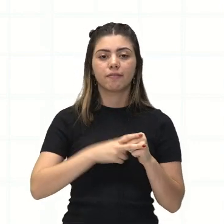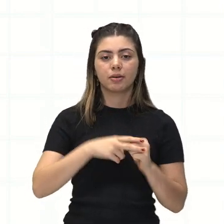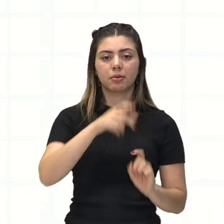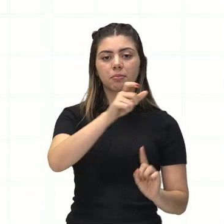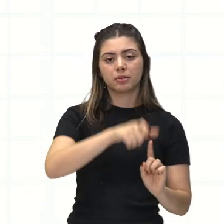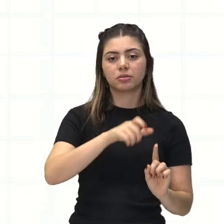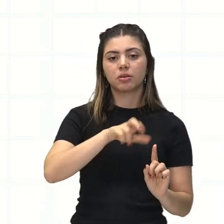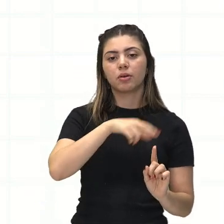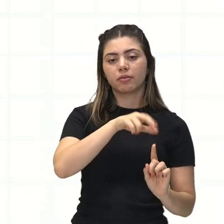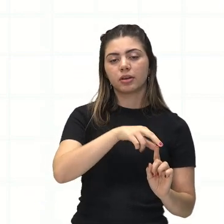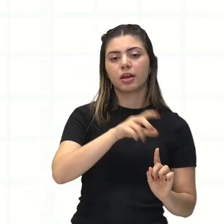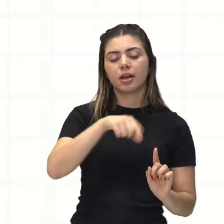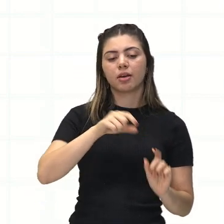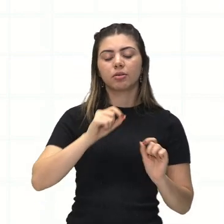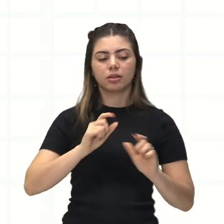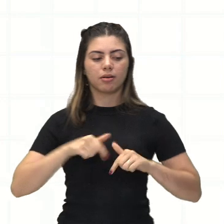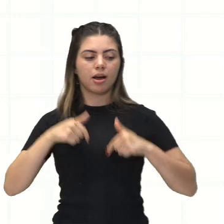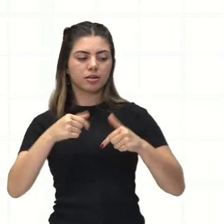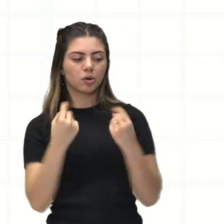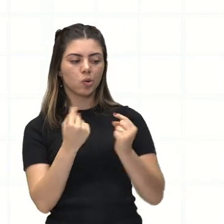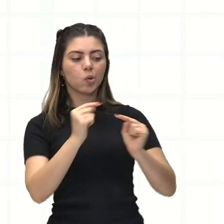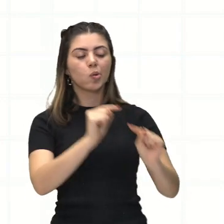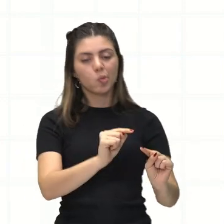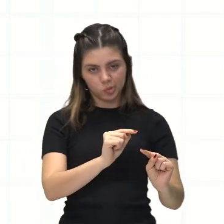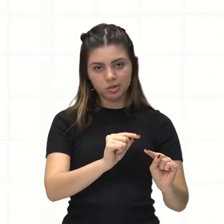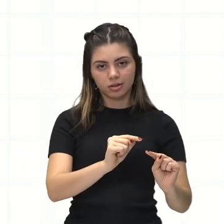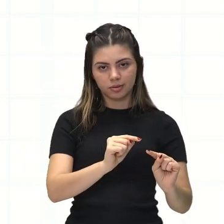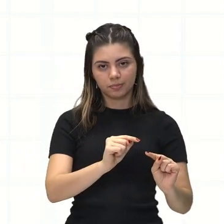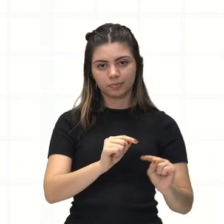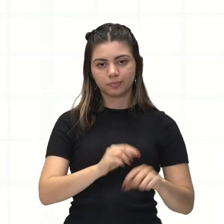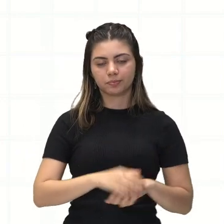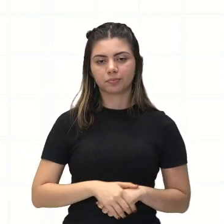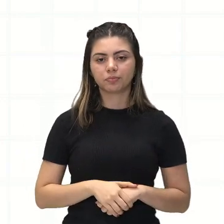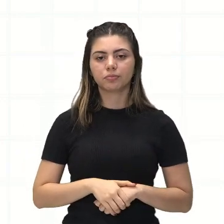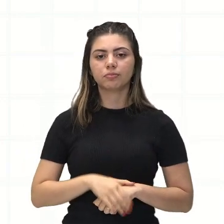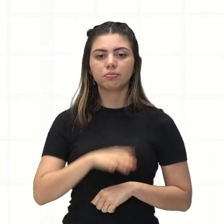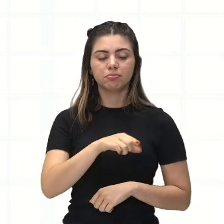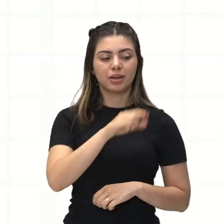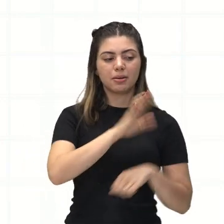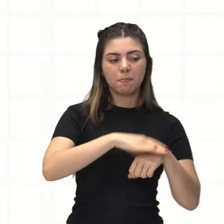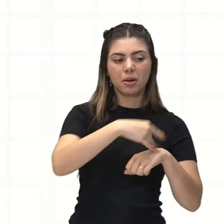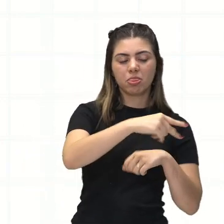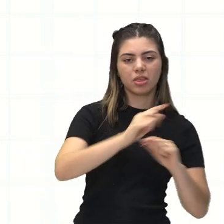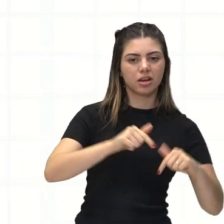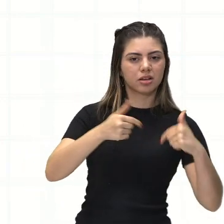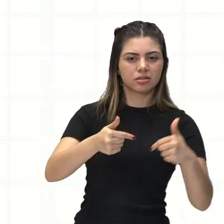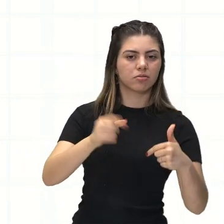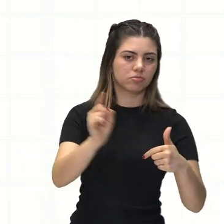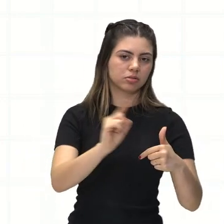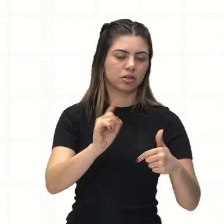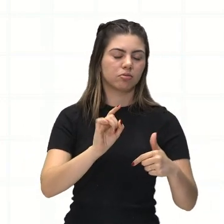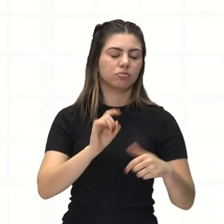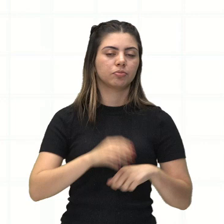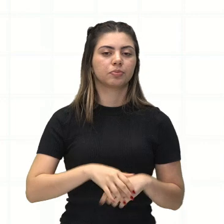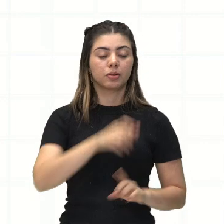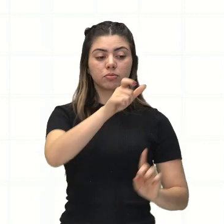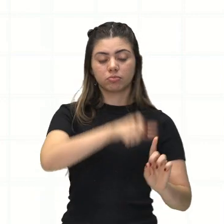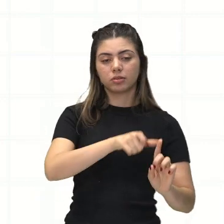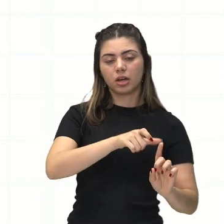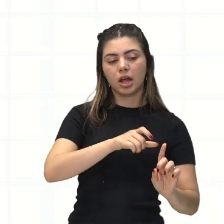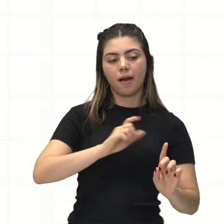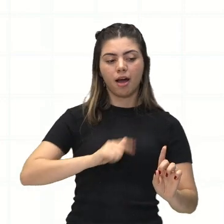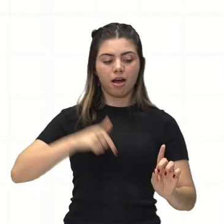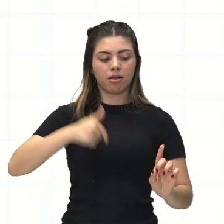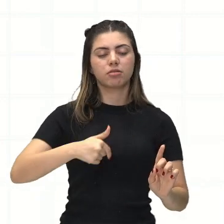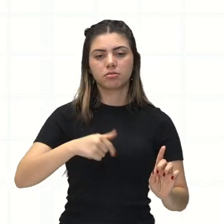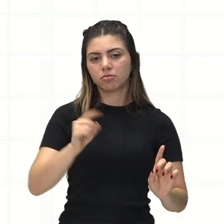é o receptor da ação e não o agente que realiza a ação. Ele não vai realizar a ação, mas continua sendo